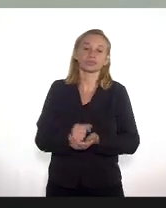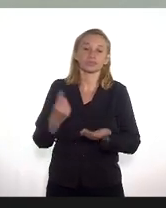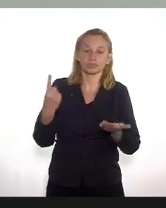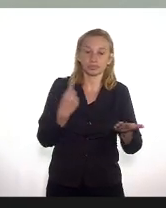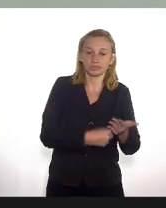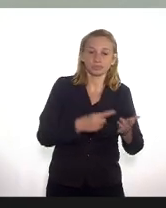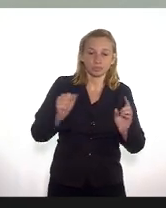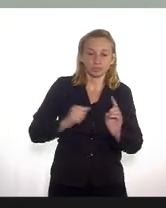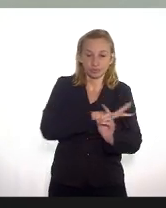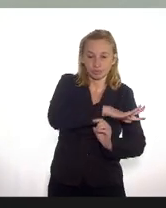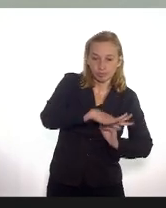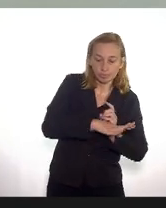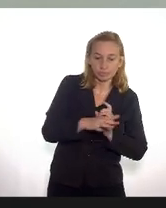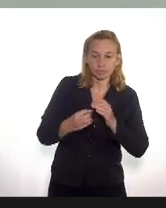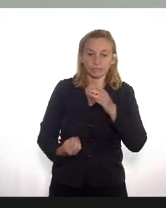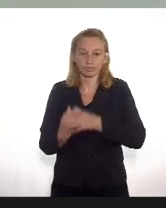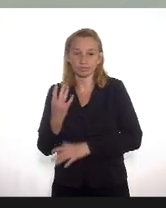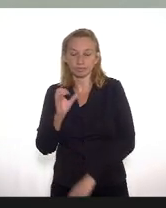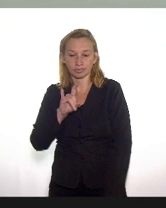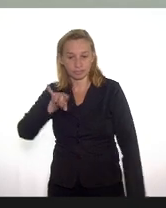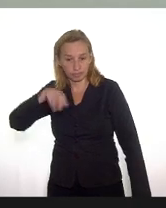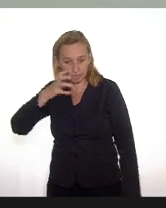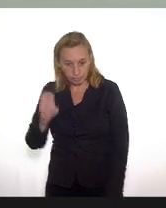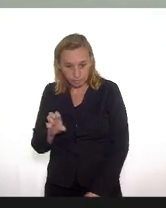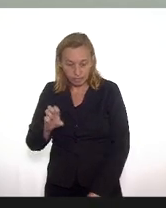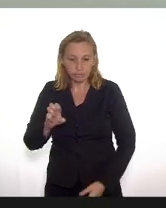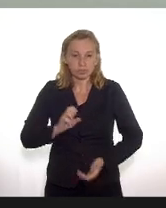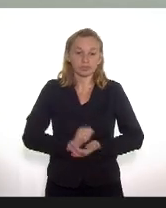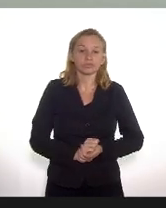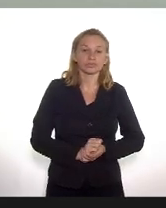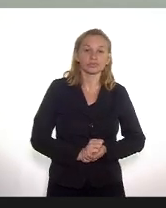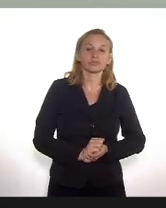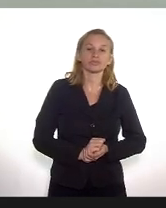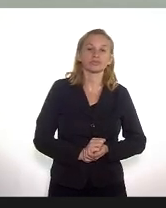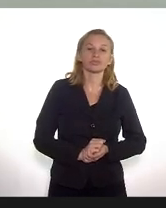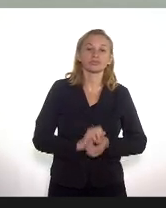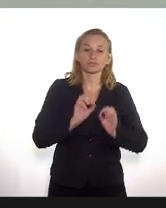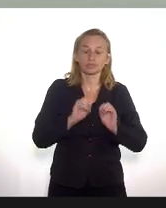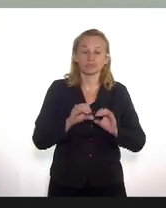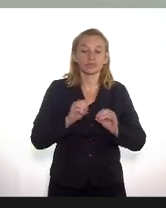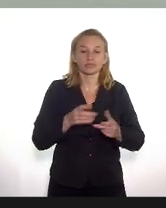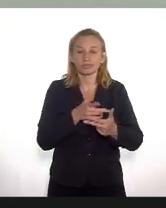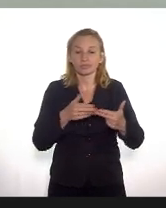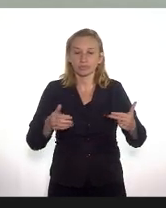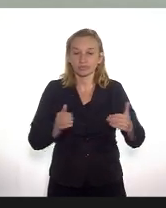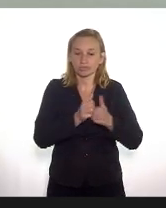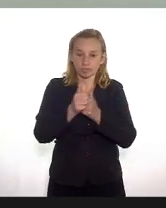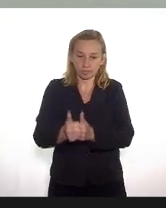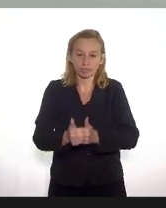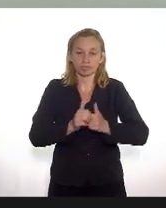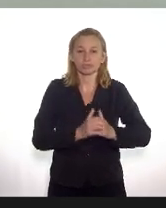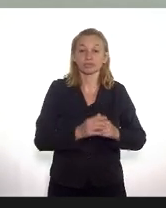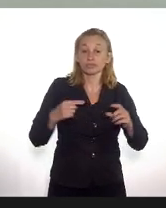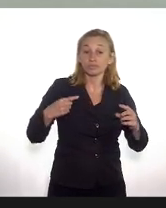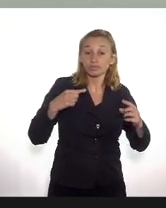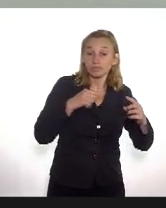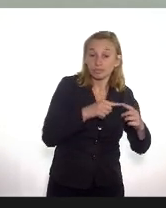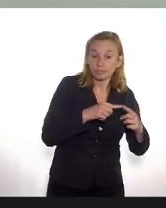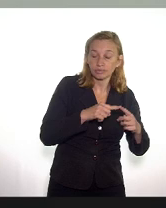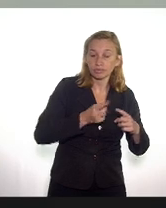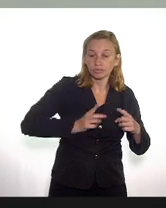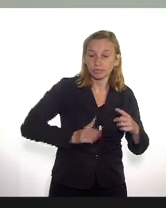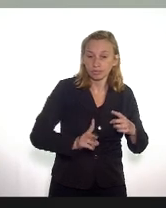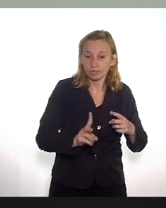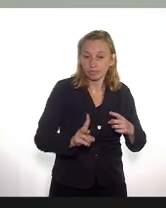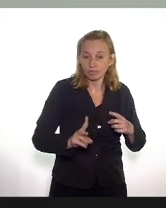compromisso social da Fundação CCERJ, que perpassa o ensino por vários segmentos, objetivando sempre